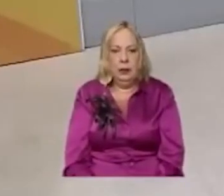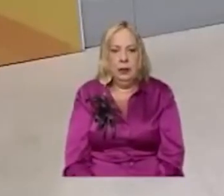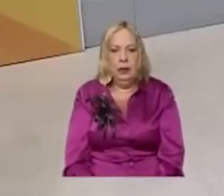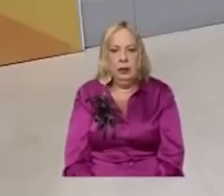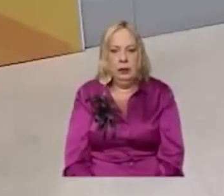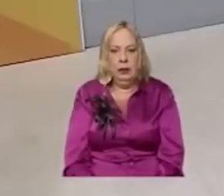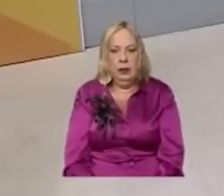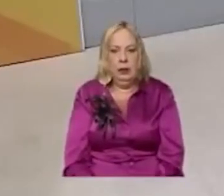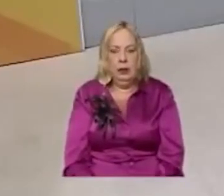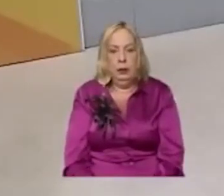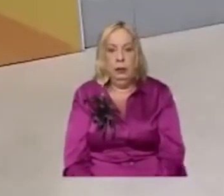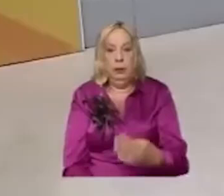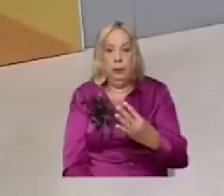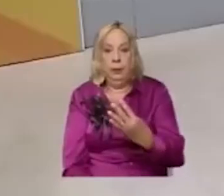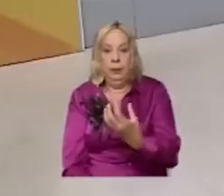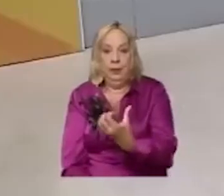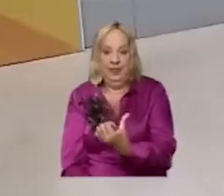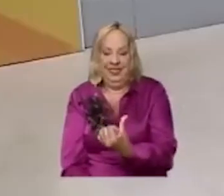Número 12 foi